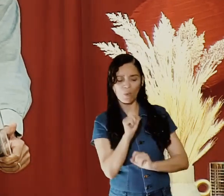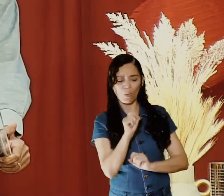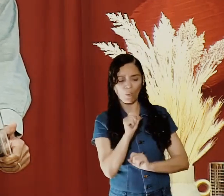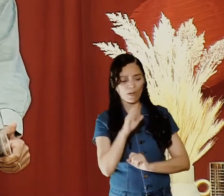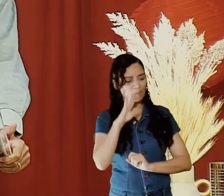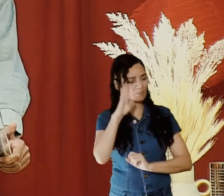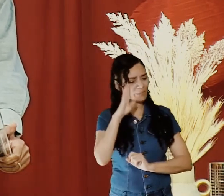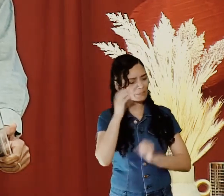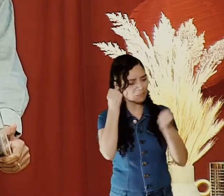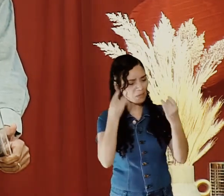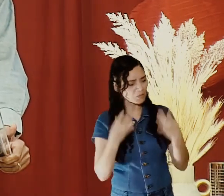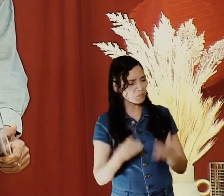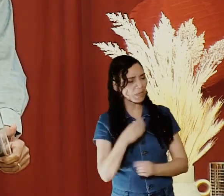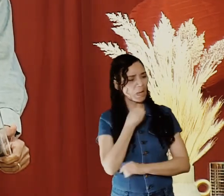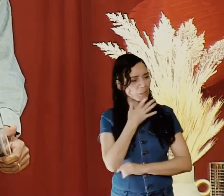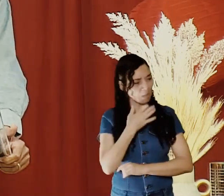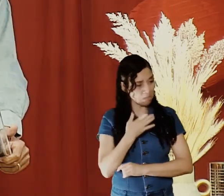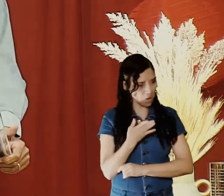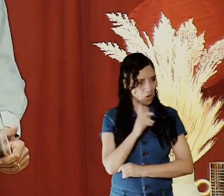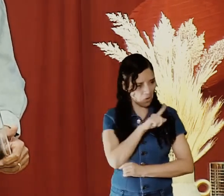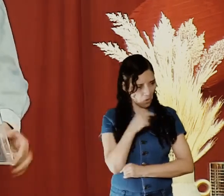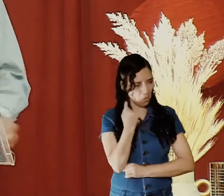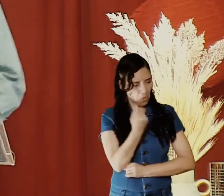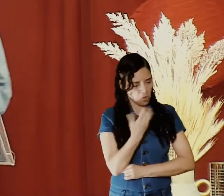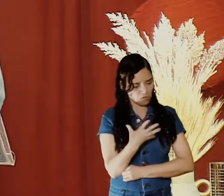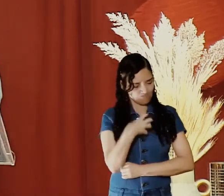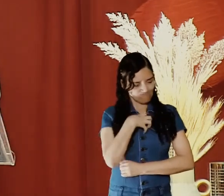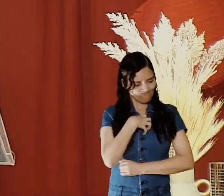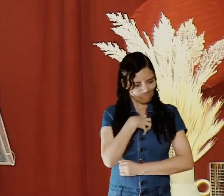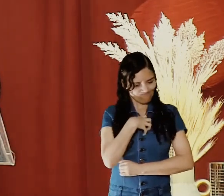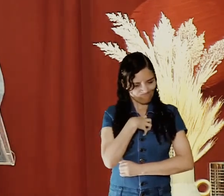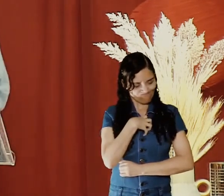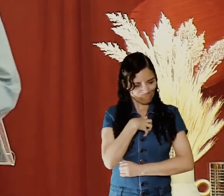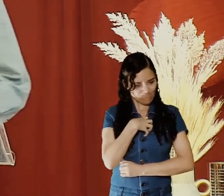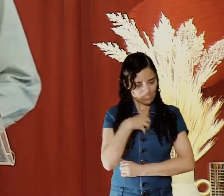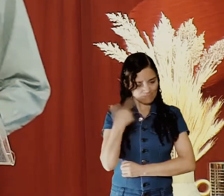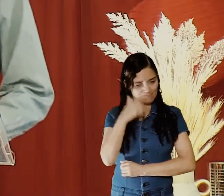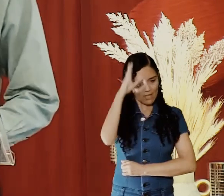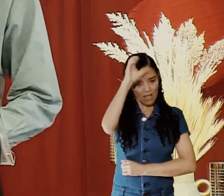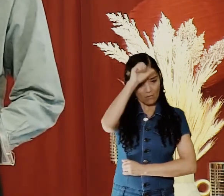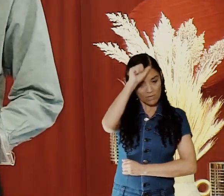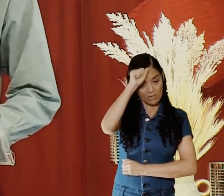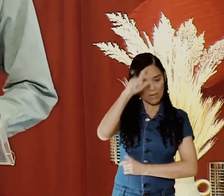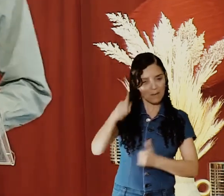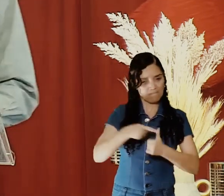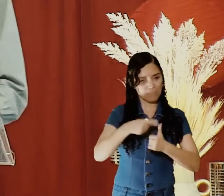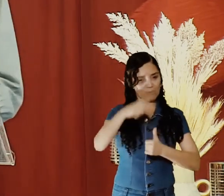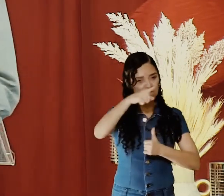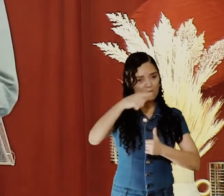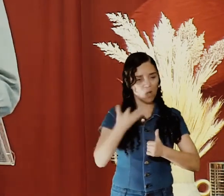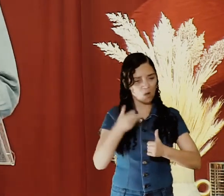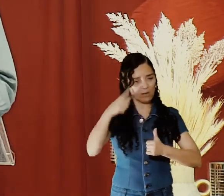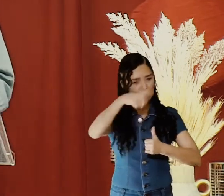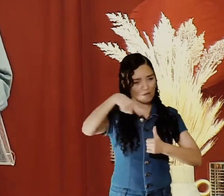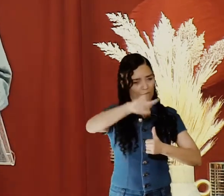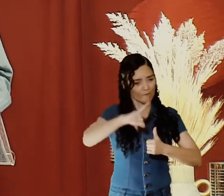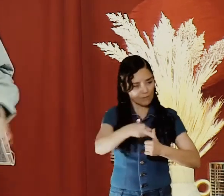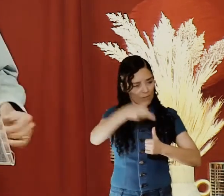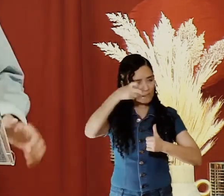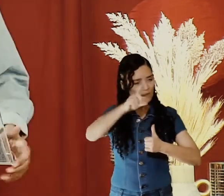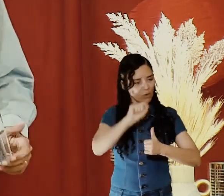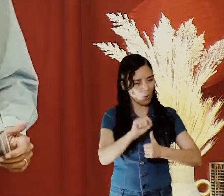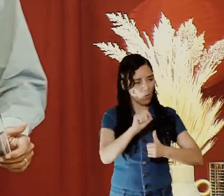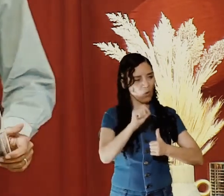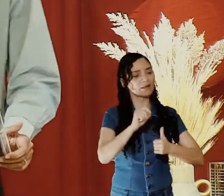destacado aqui e que serve para a nossa edificação. Em primeiro lugar, eu quero que você perceba que os 3 primeiros versos demonstram